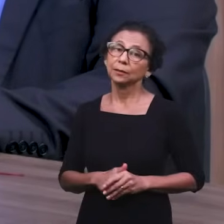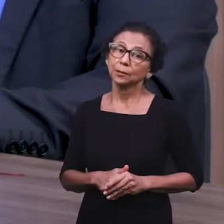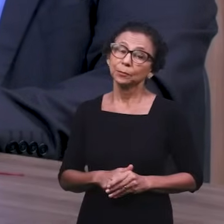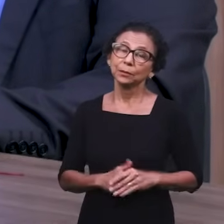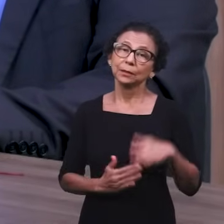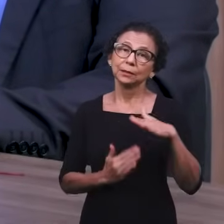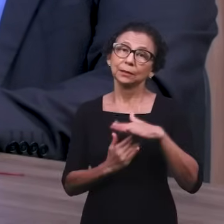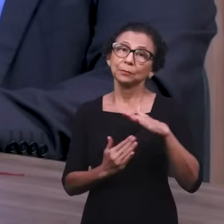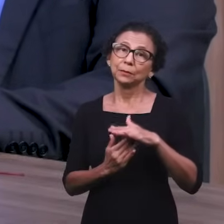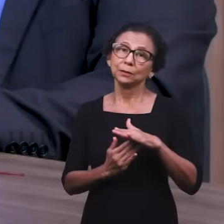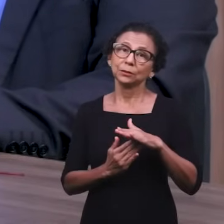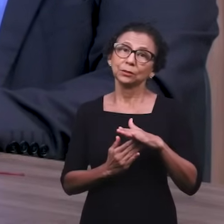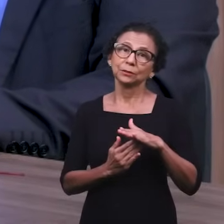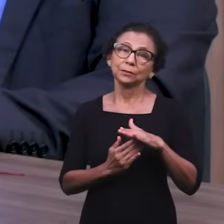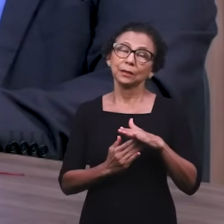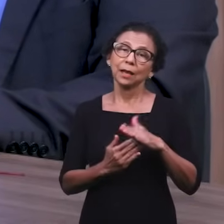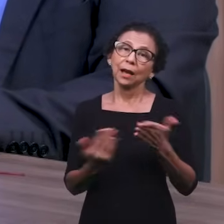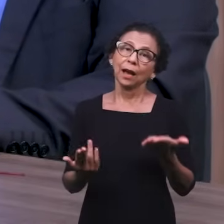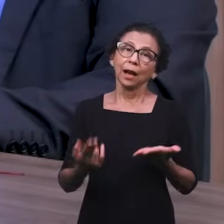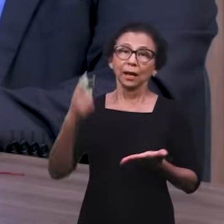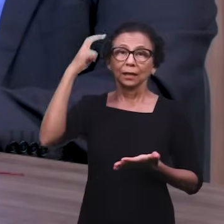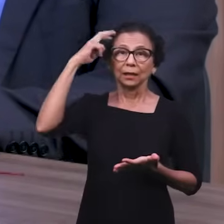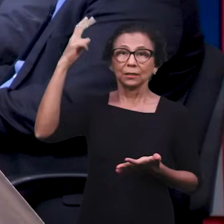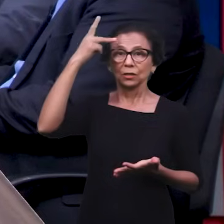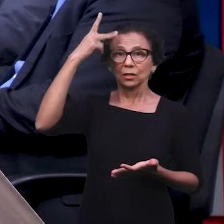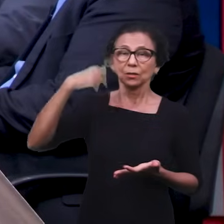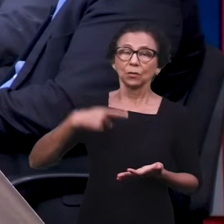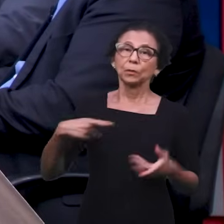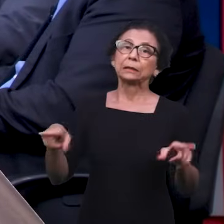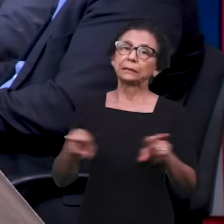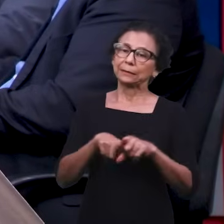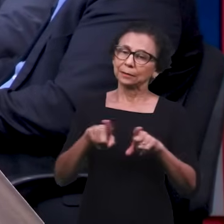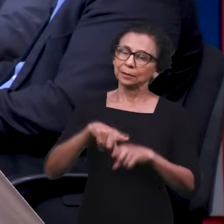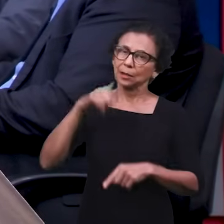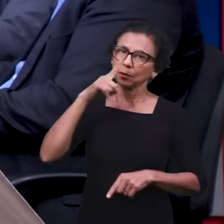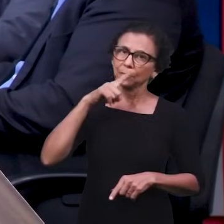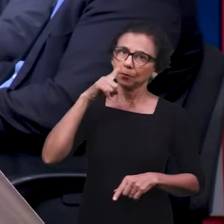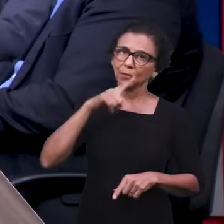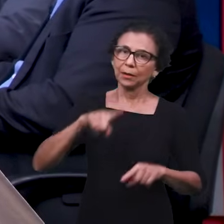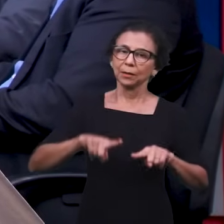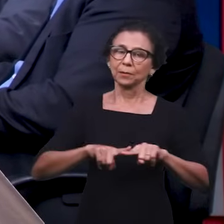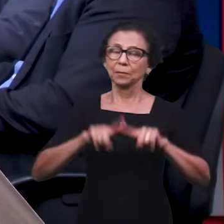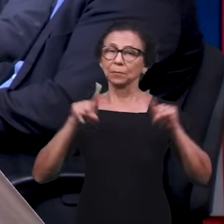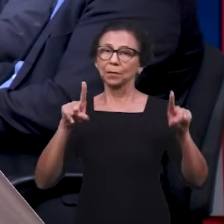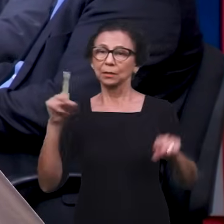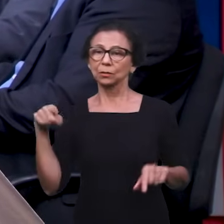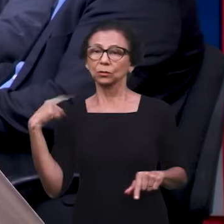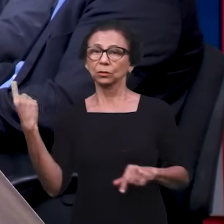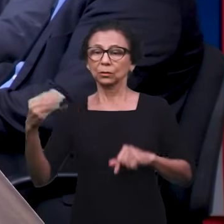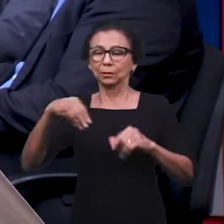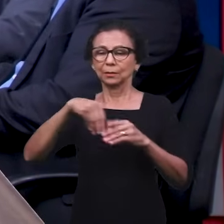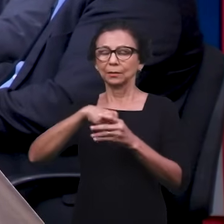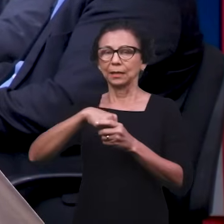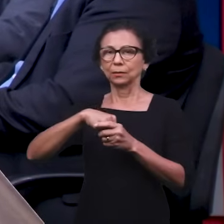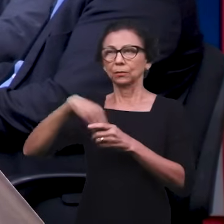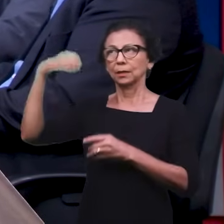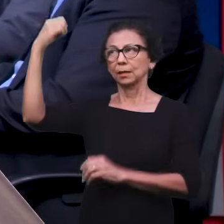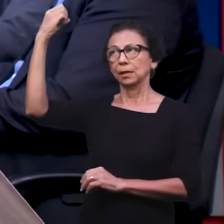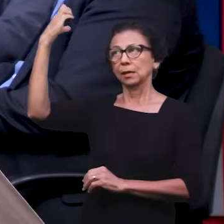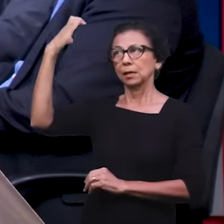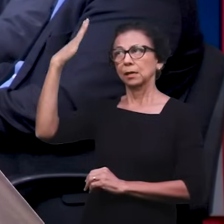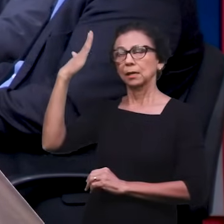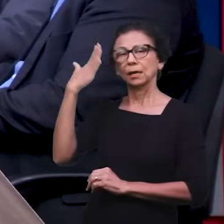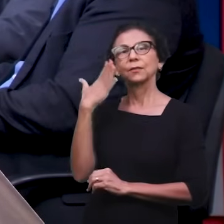ao conhecimento humano, que também é falho. Então ela pode falhar. Mas quando nós estamos na revelação, que é isso aí que você falou, que é a luz lá, o phos, né, o pastor